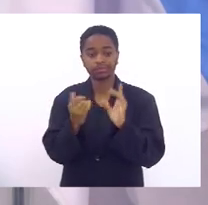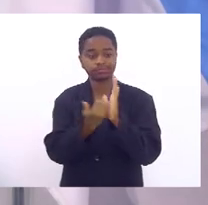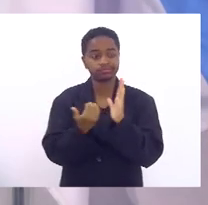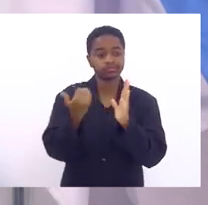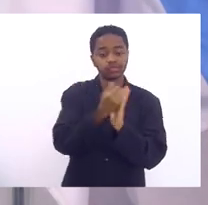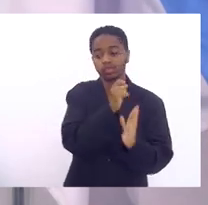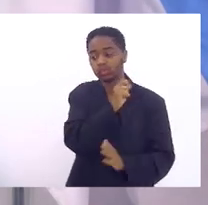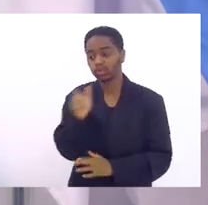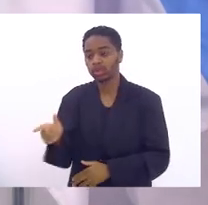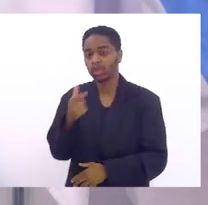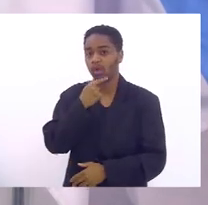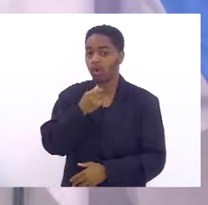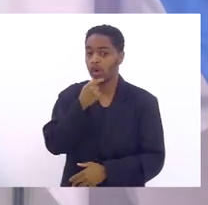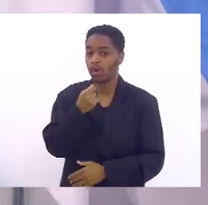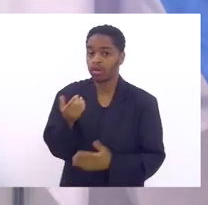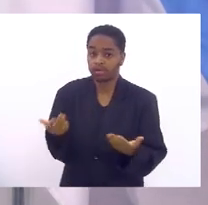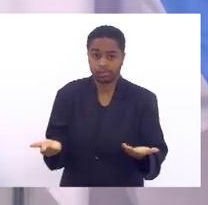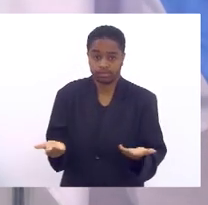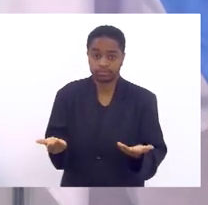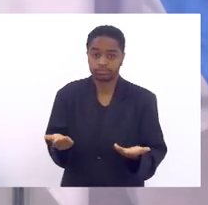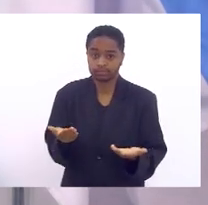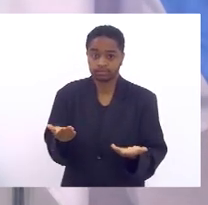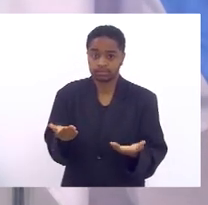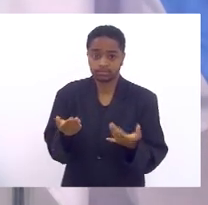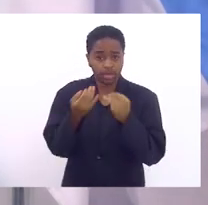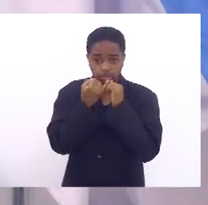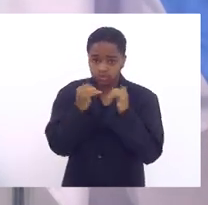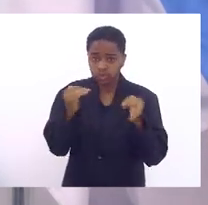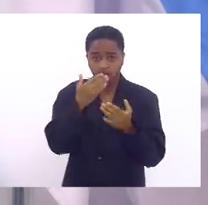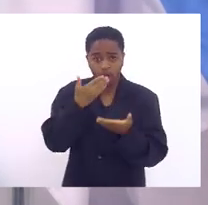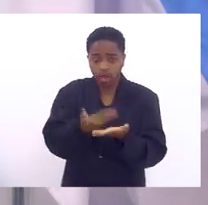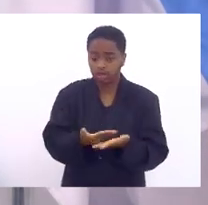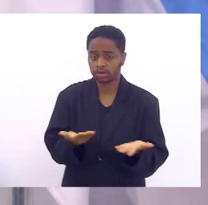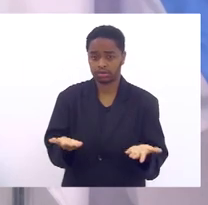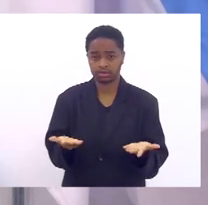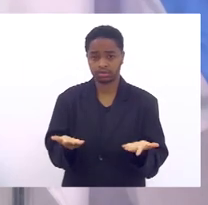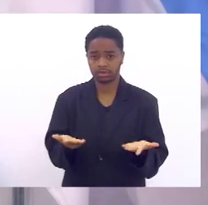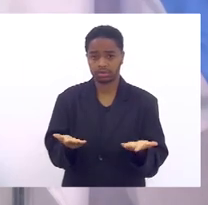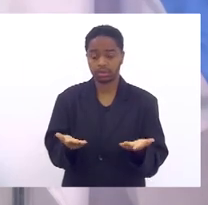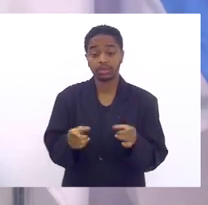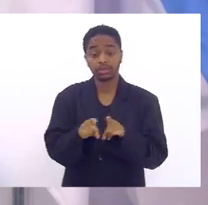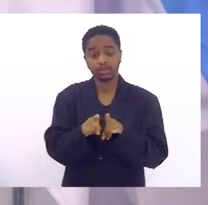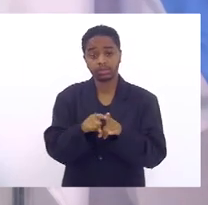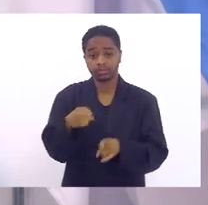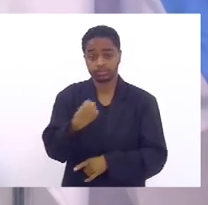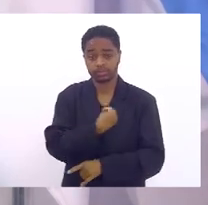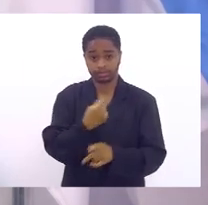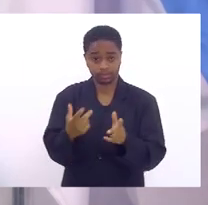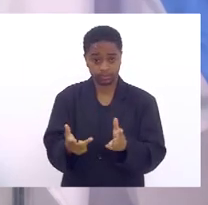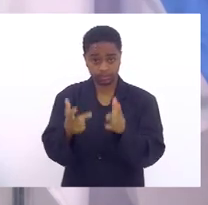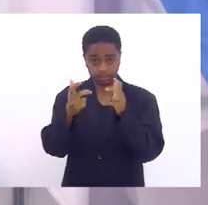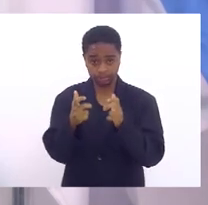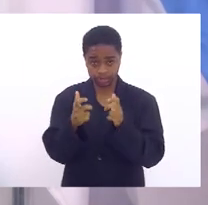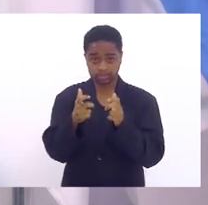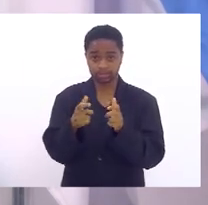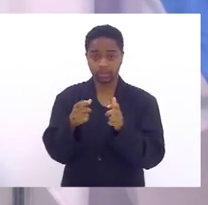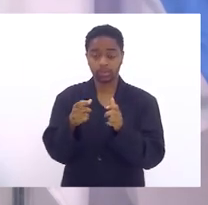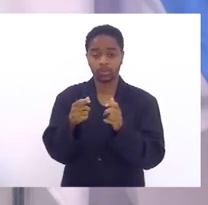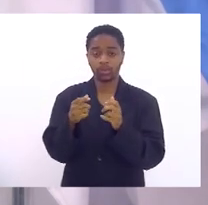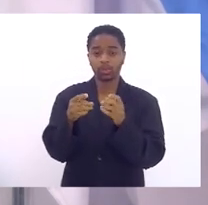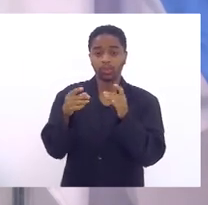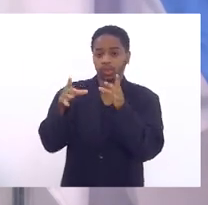santo é impressionante gente é impressionante e a gente viu inclusive nesse rol do racismo